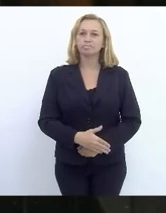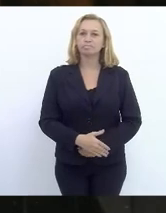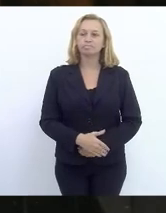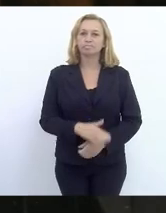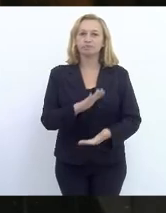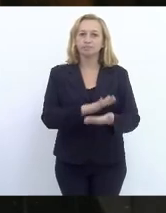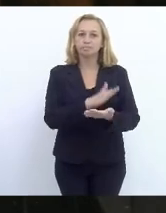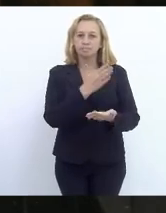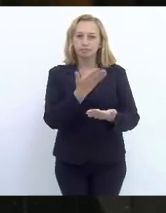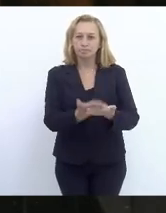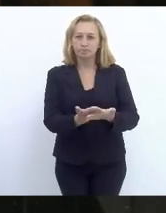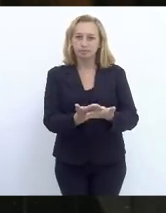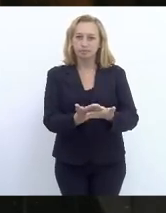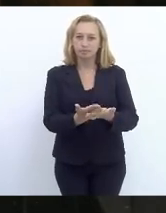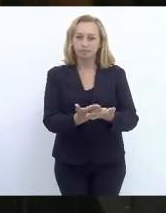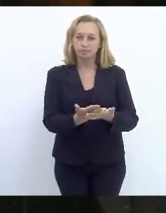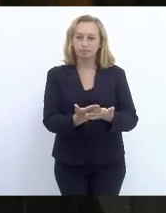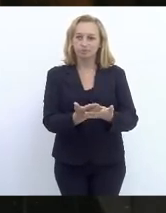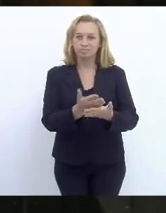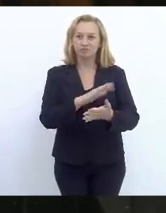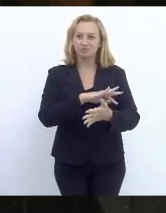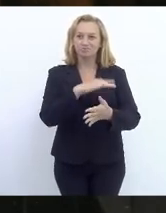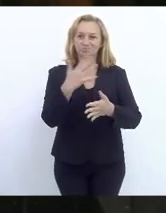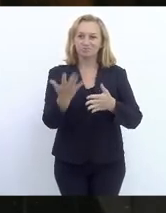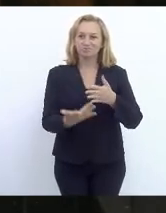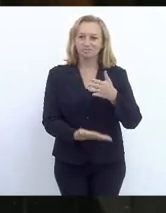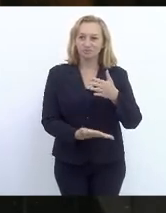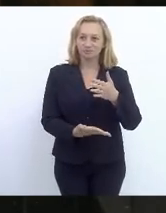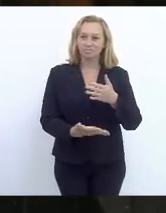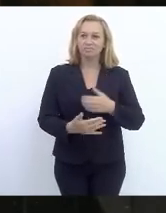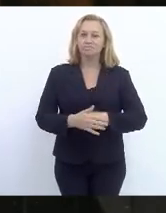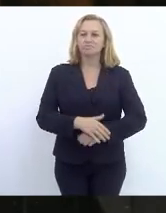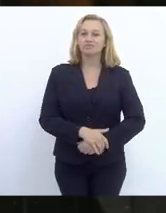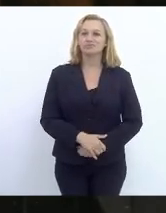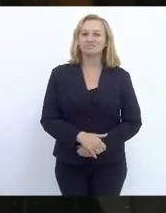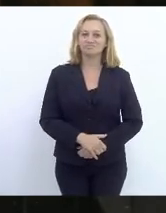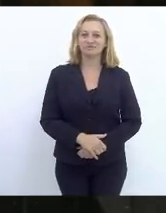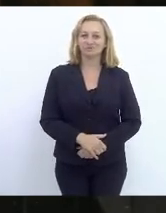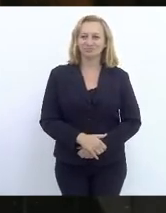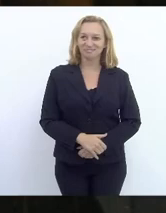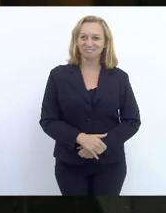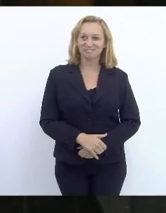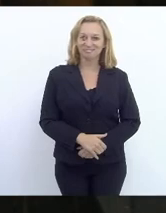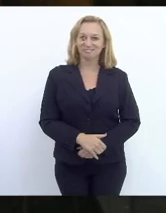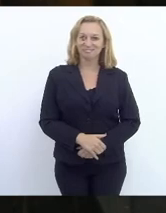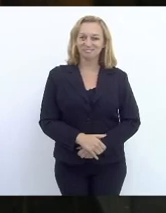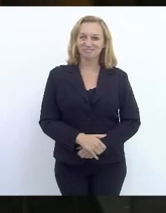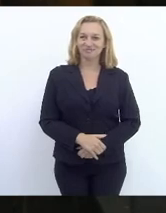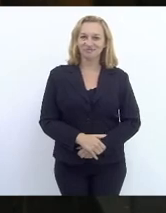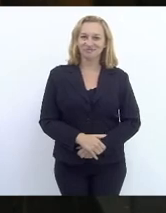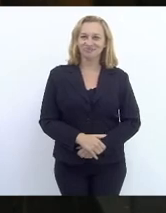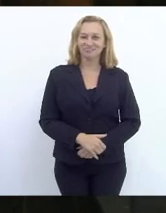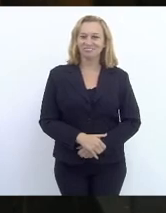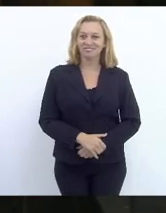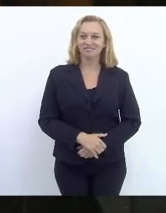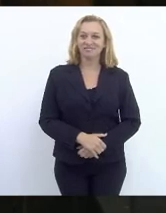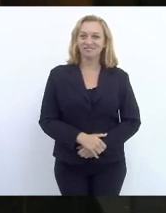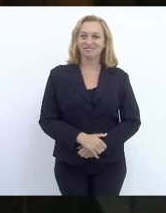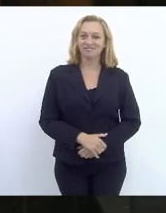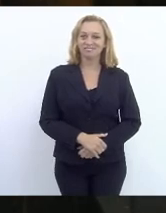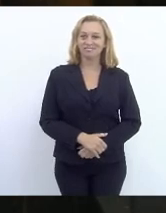a intérprete da linguagem de libra que leva nós sua voz